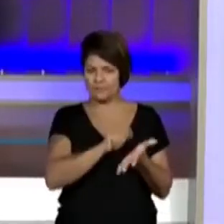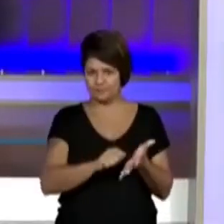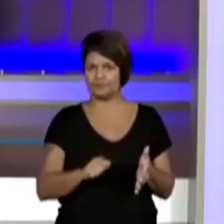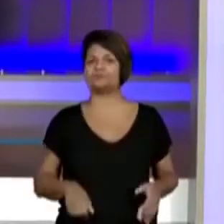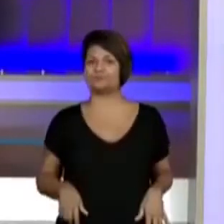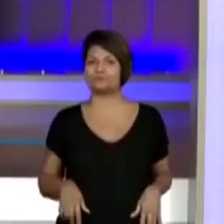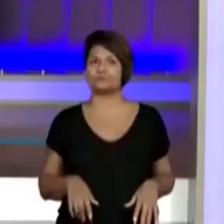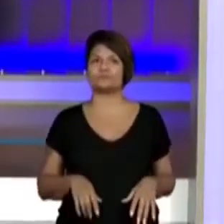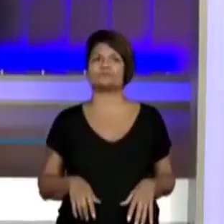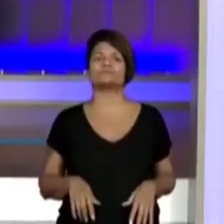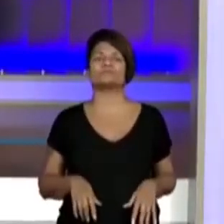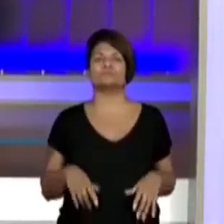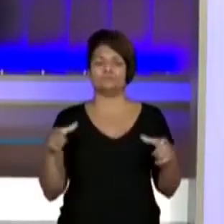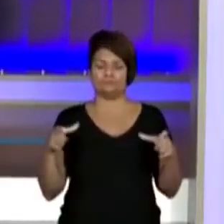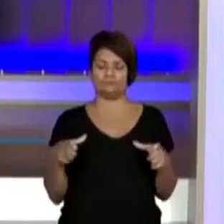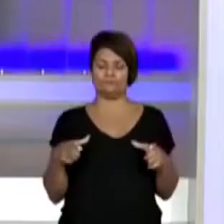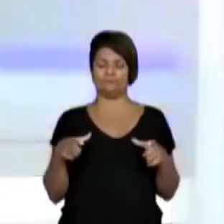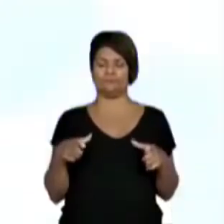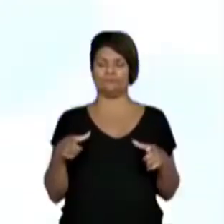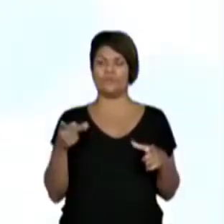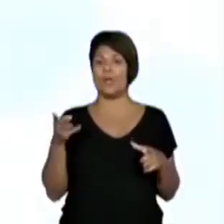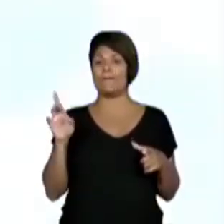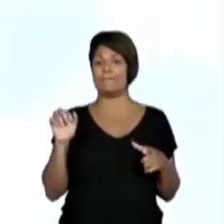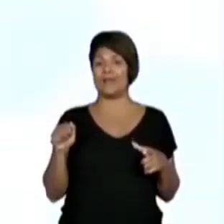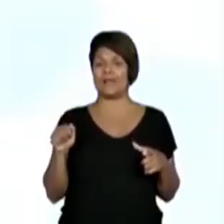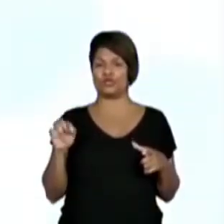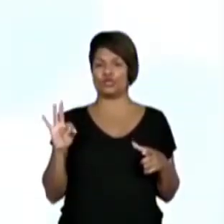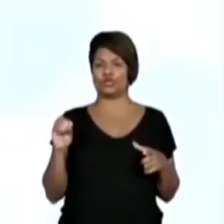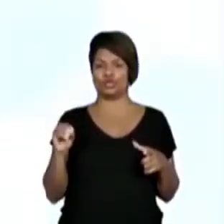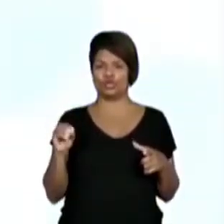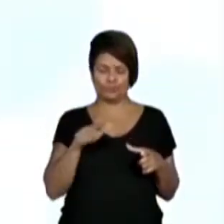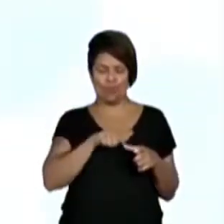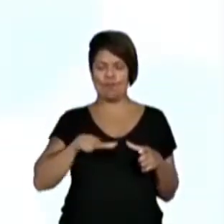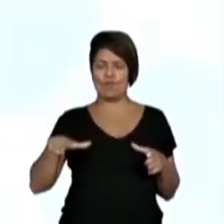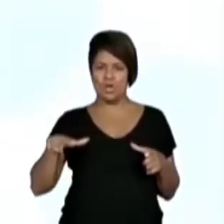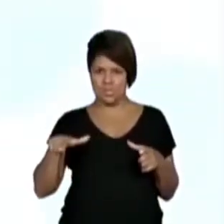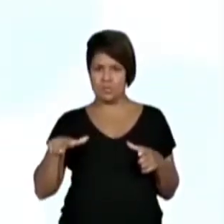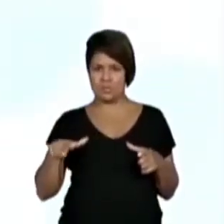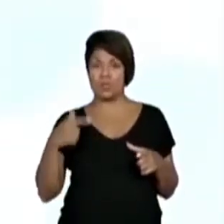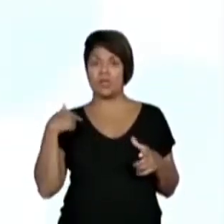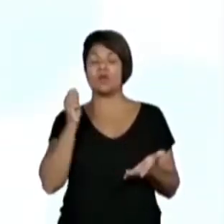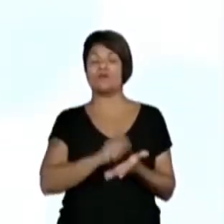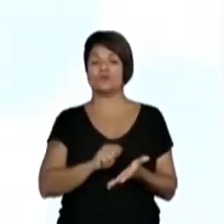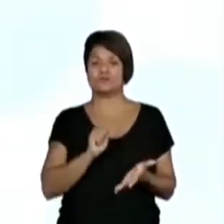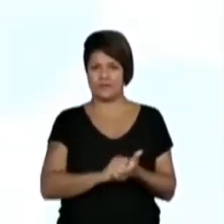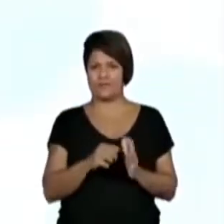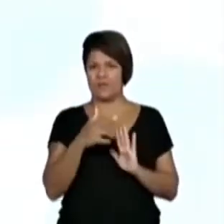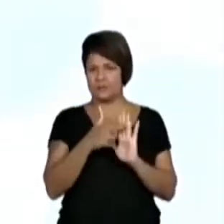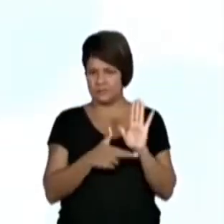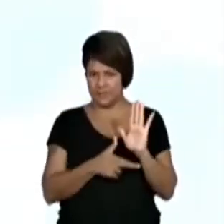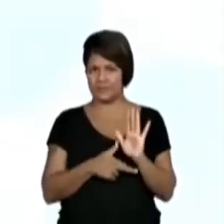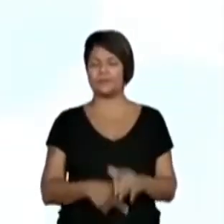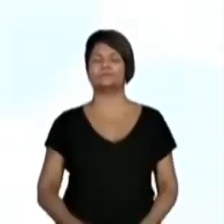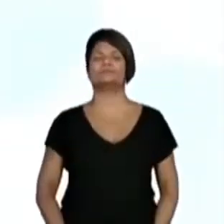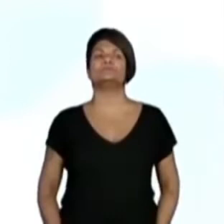prato na tela, vejam, mas meu prato está vazio. E eu vou escrever aí a receita.